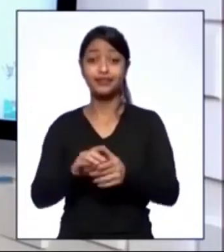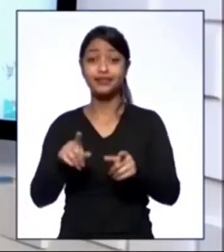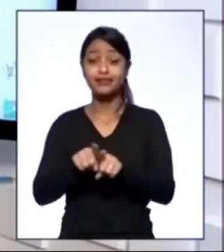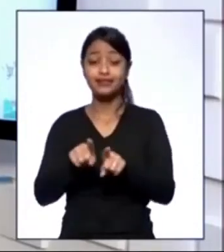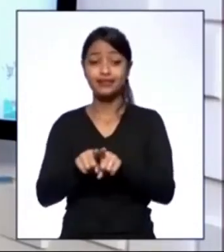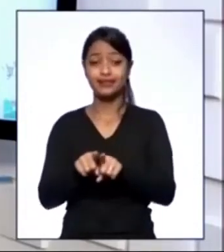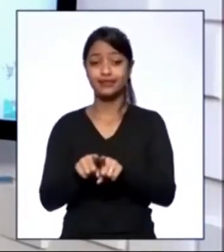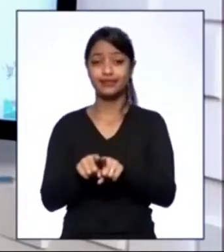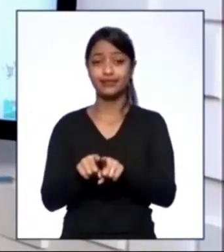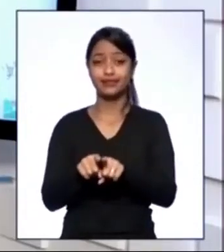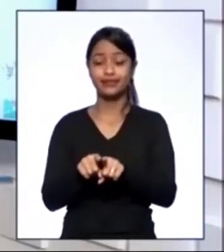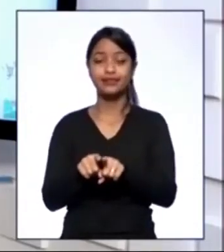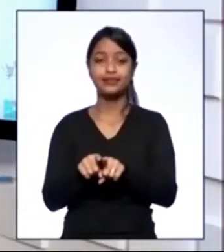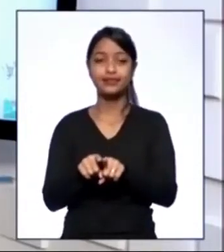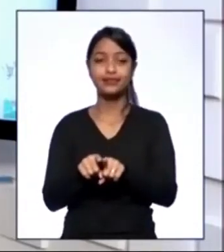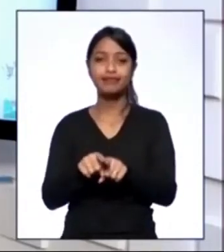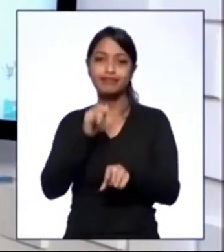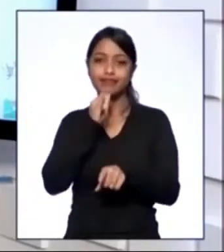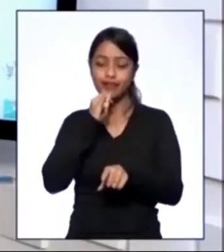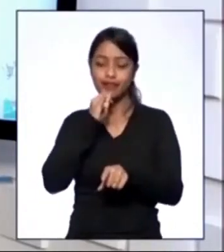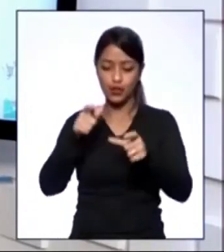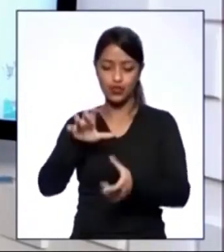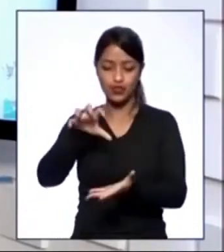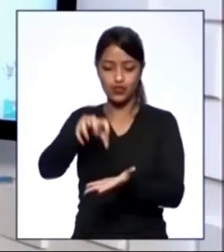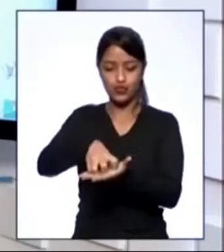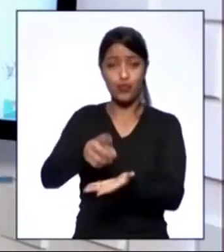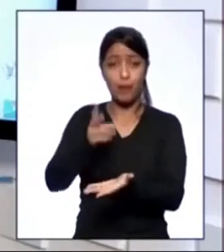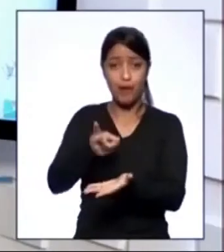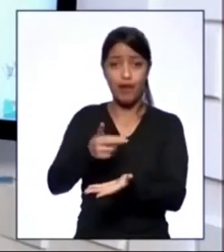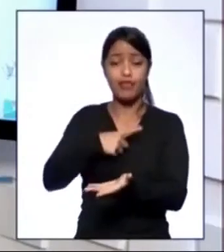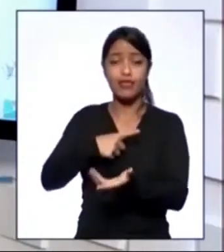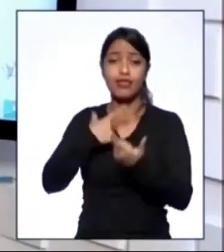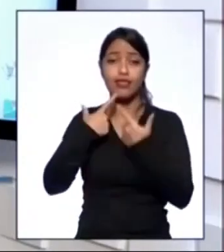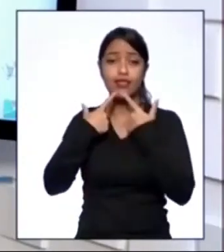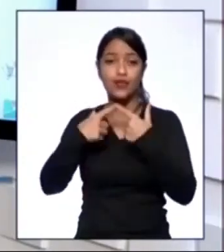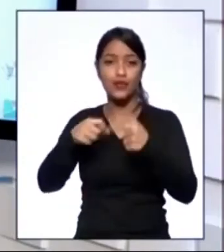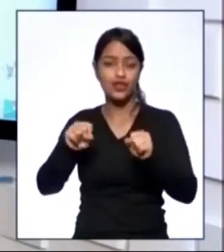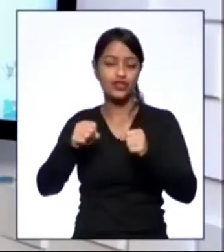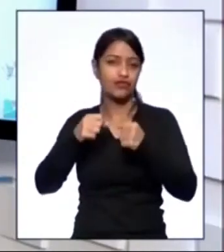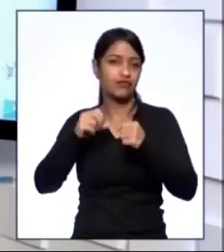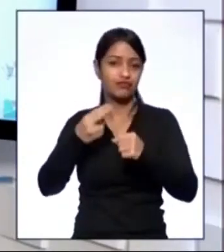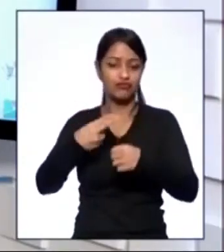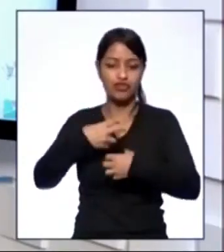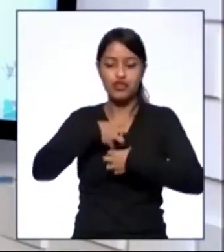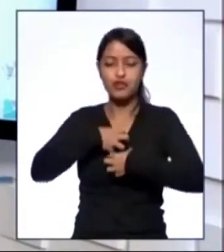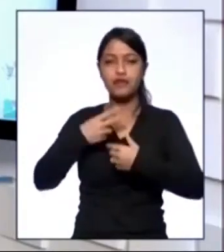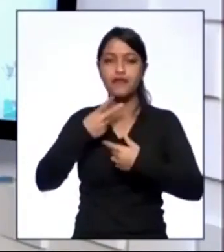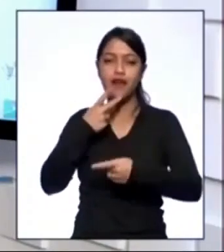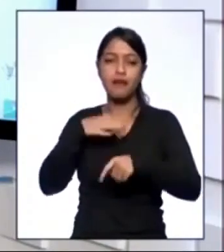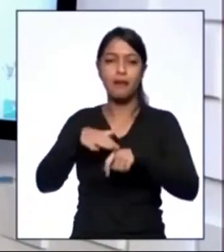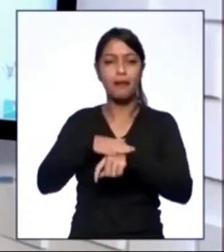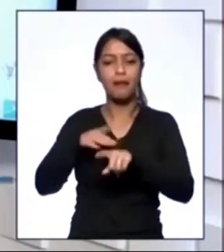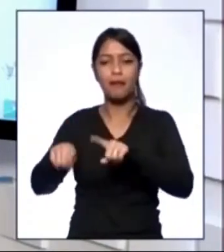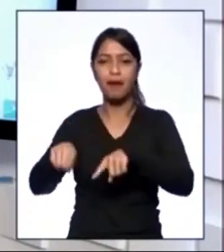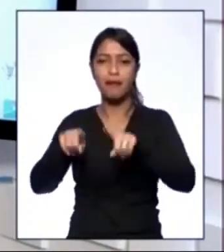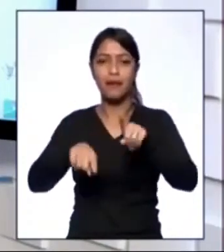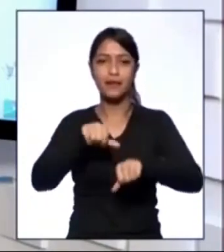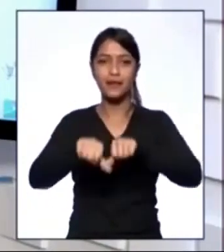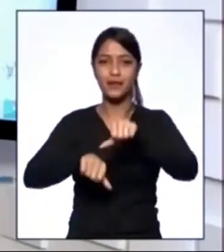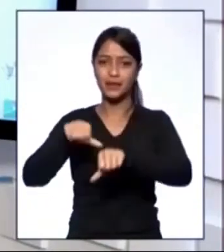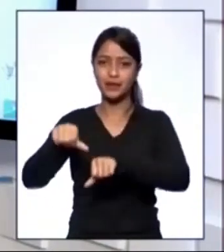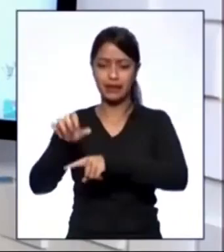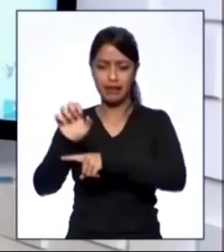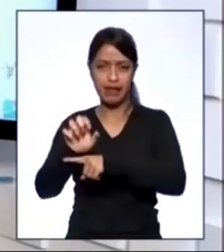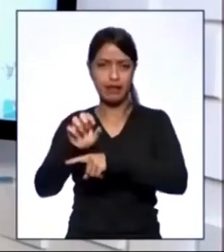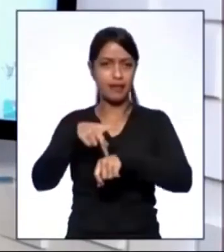de um mesmo aspecto social, ou dentro de um mesmo estado, ou até mesmo dentro do país. Então, hoje a gente